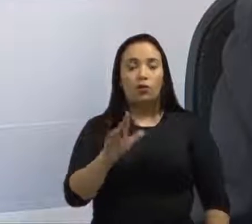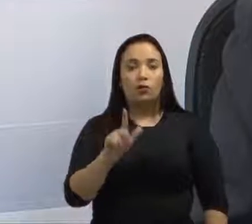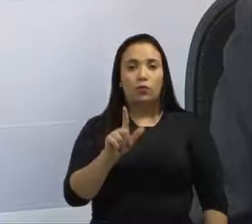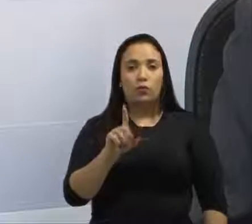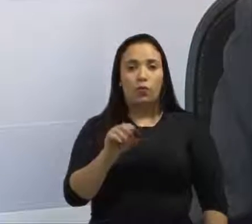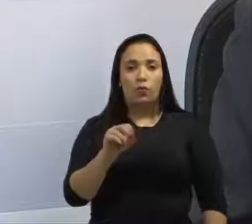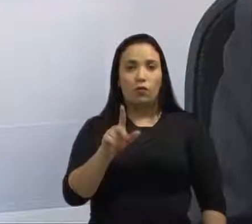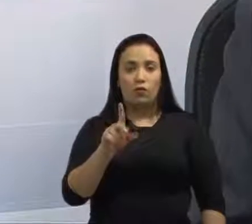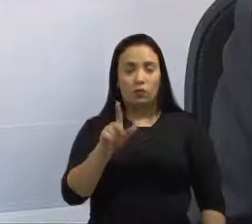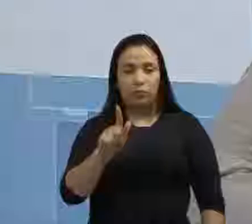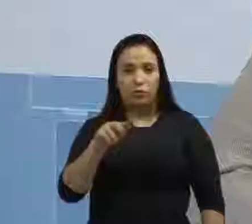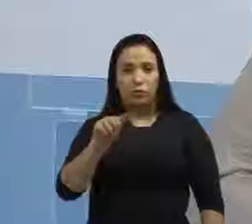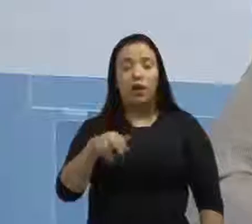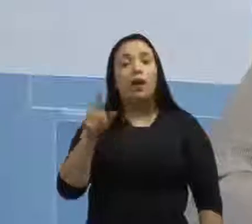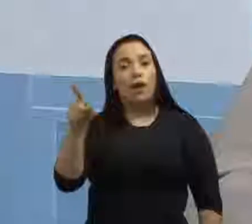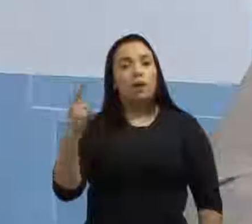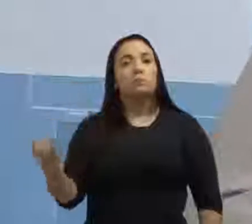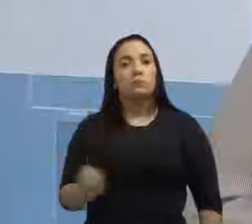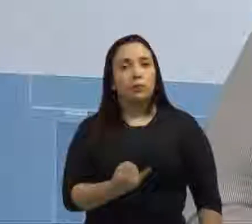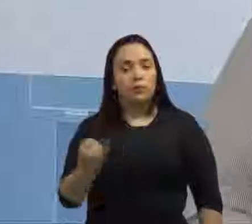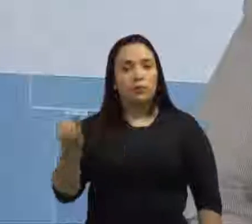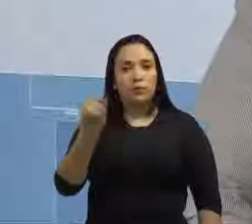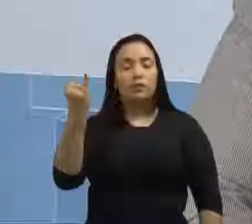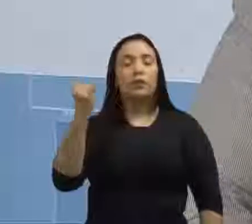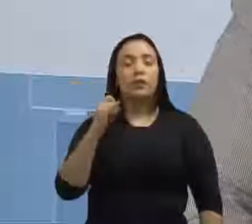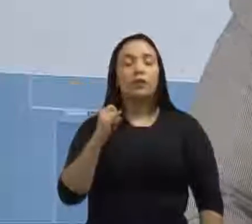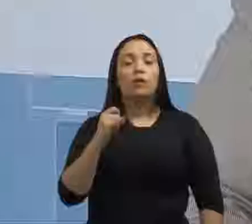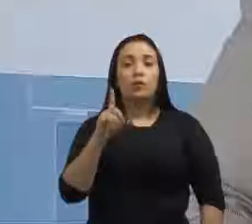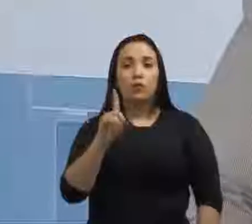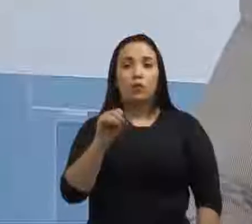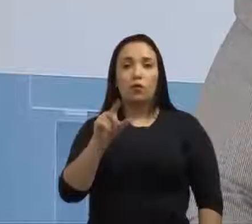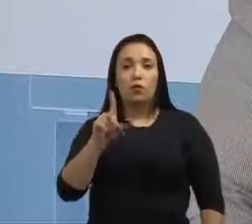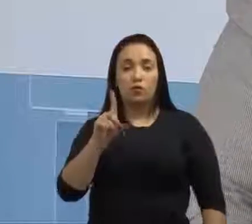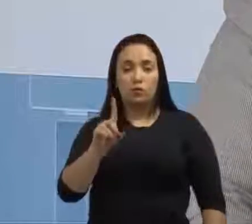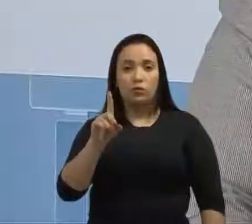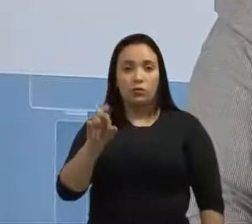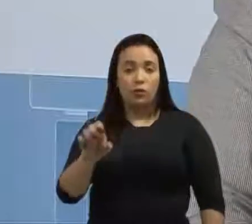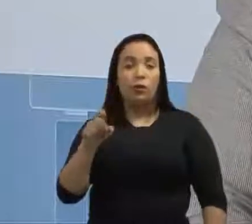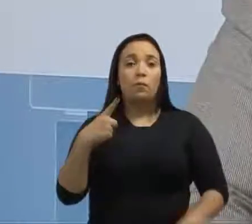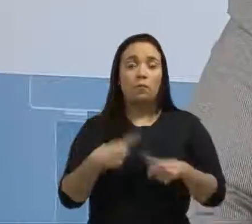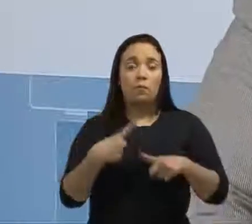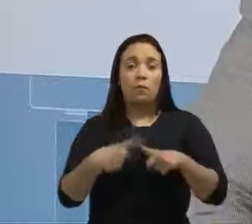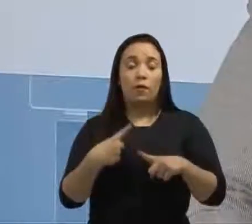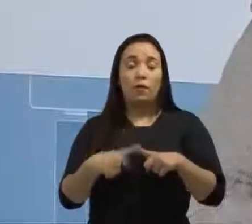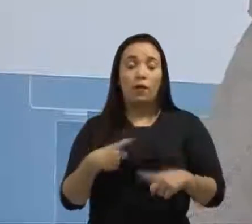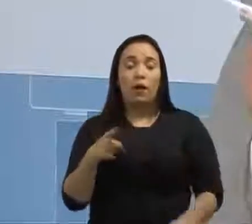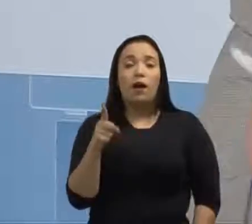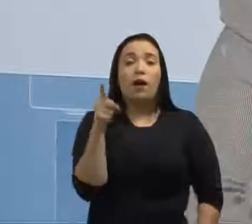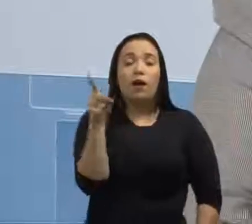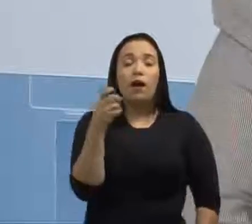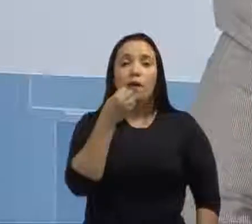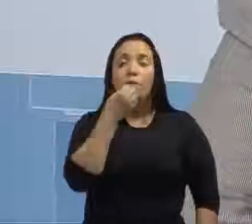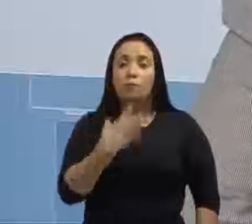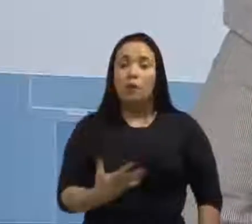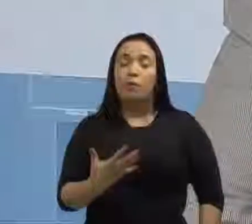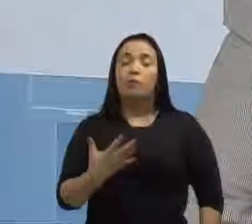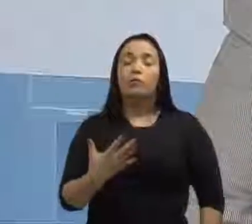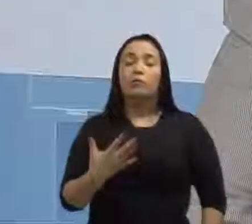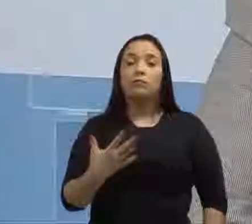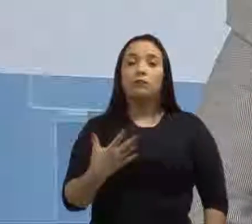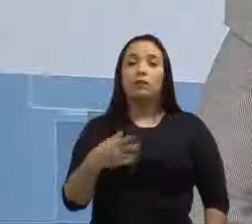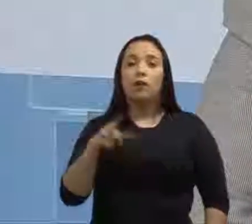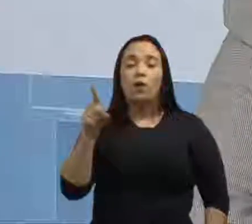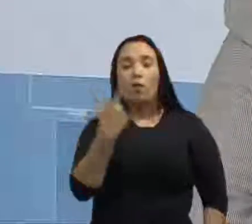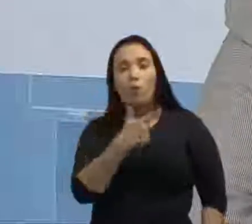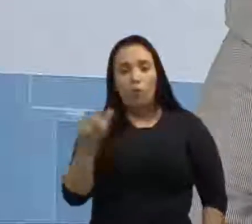Mas ela surpreendeu. Mas não foi nem a questão da Raquel Dodge, não. Essa quebra de sigilo não tem a ver com ela, não. Ela surpreendeu, como o Luiz está falando aqui, em